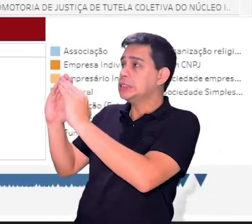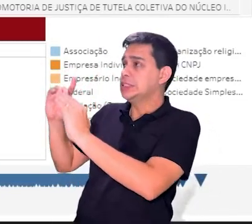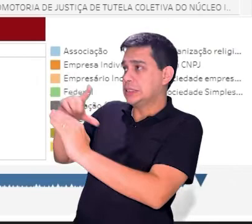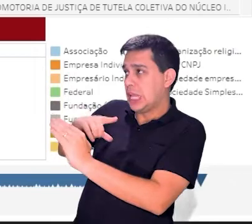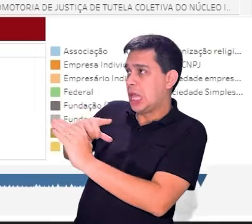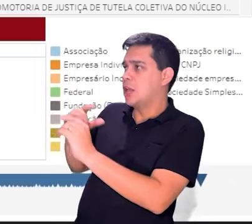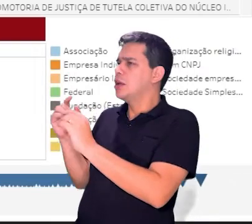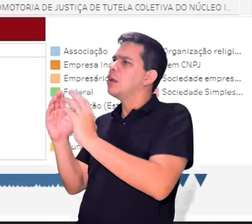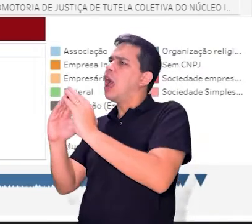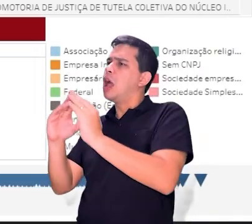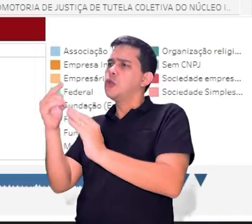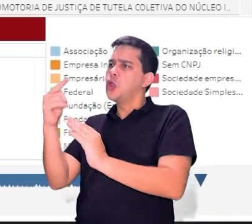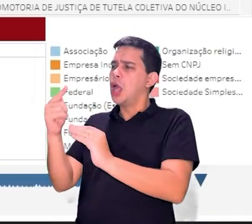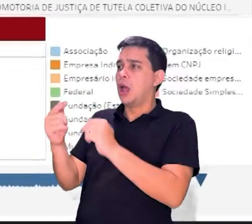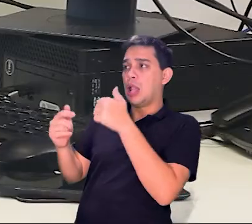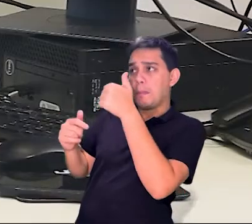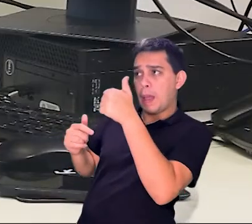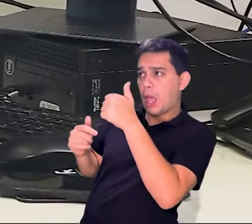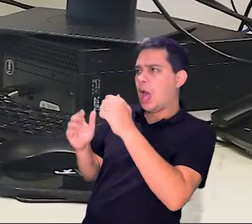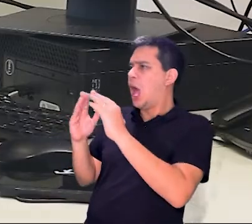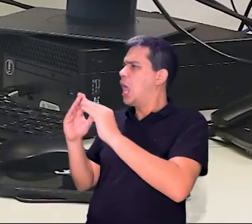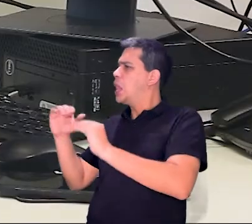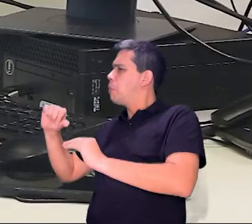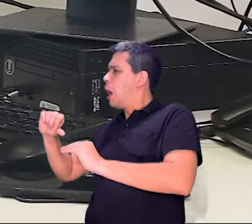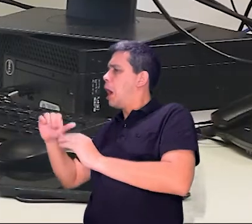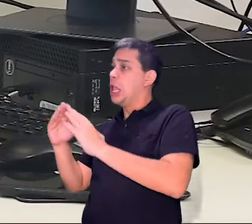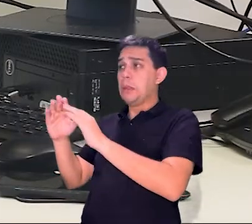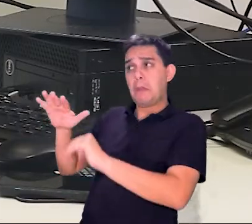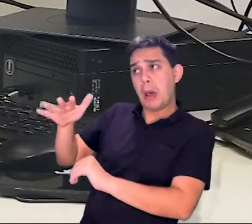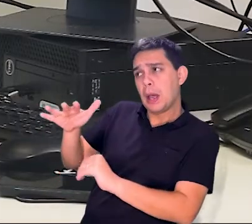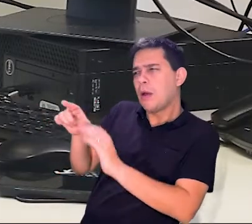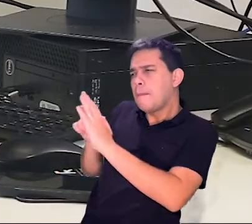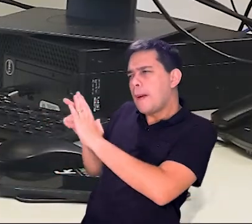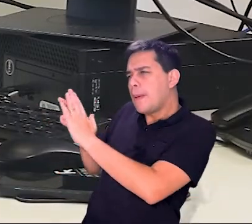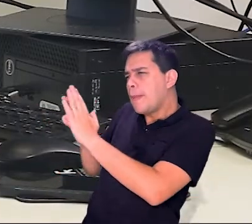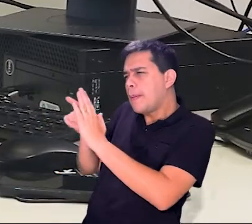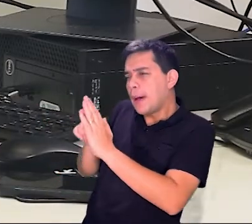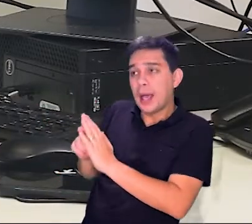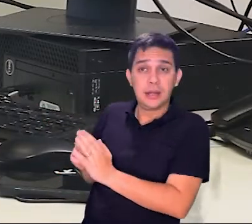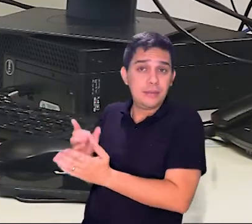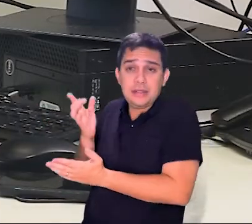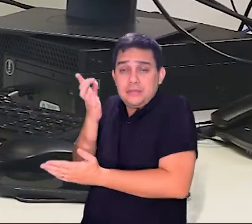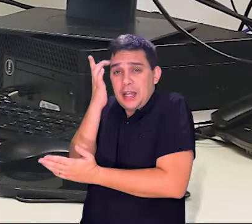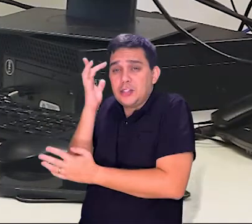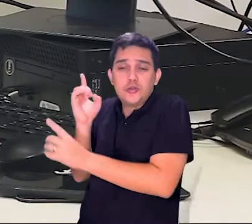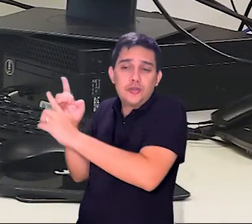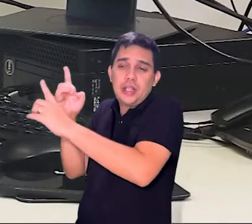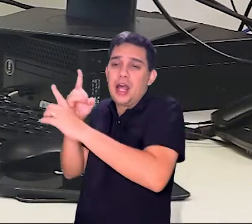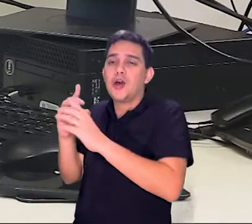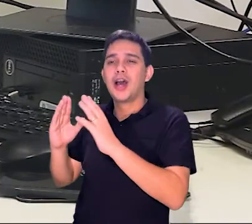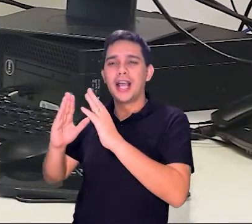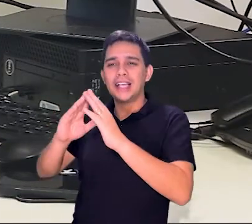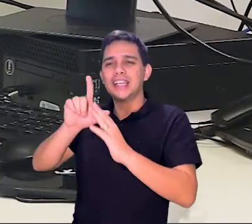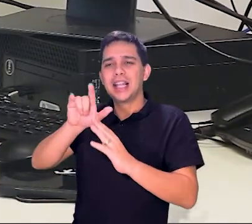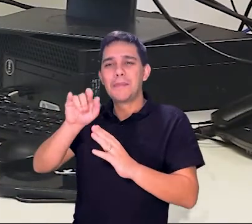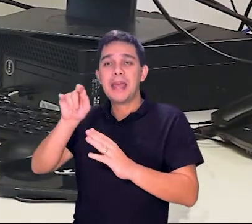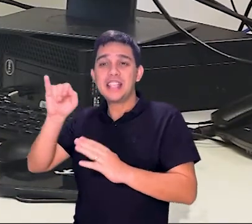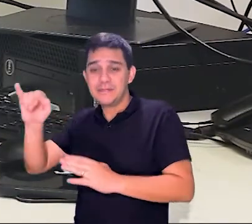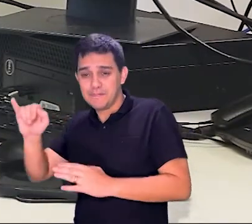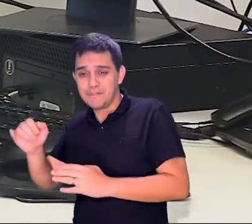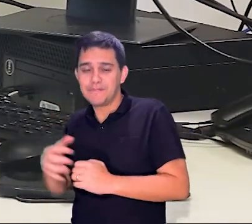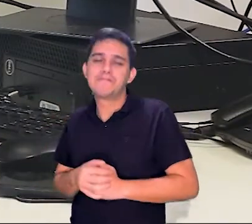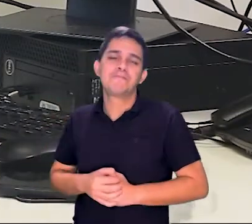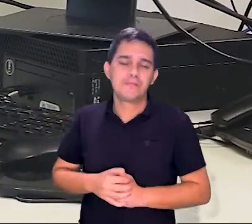fiscalização dessas instituições. Quando o Ministério Público, ele fiscaliza essas instituições, ele busca